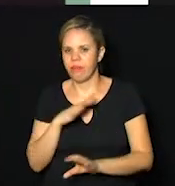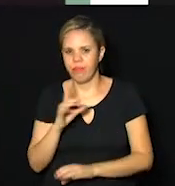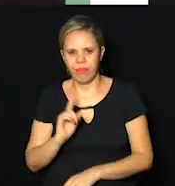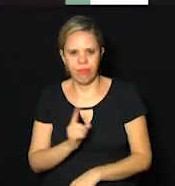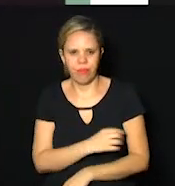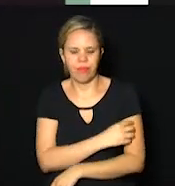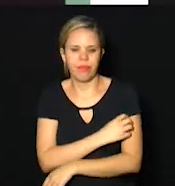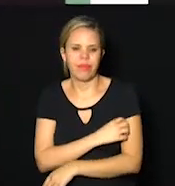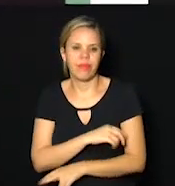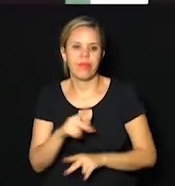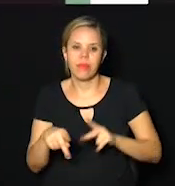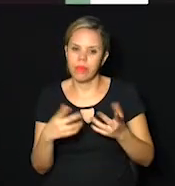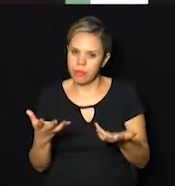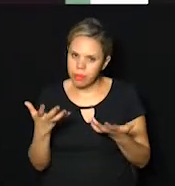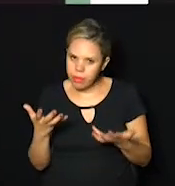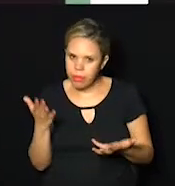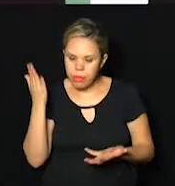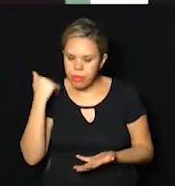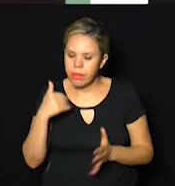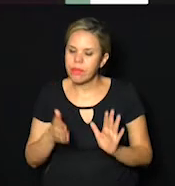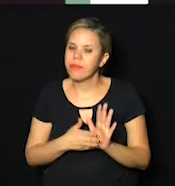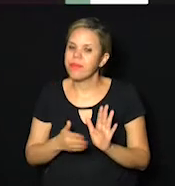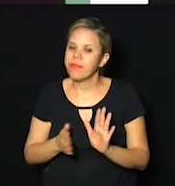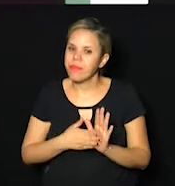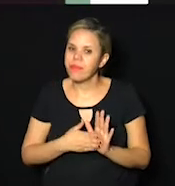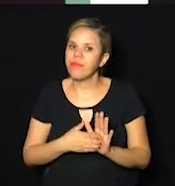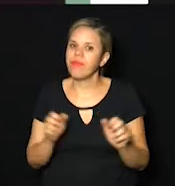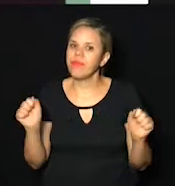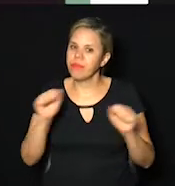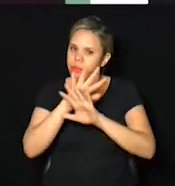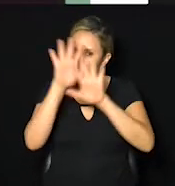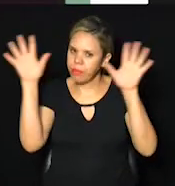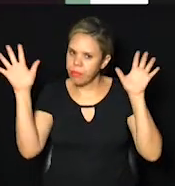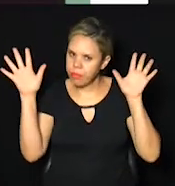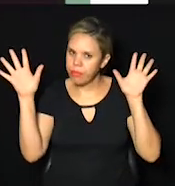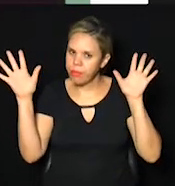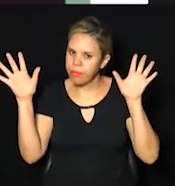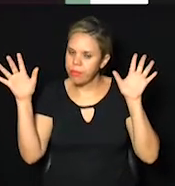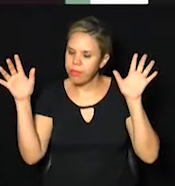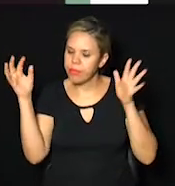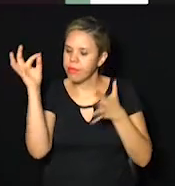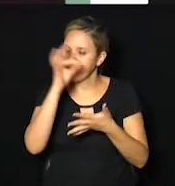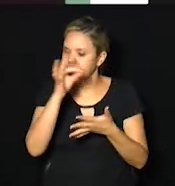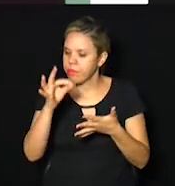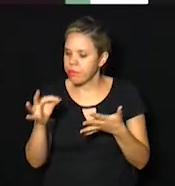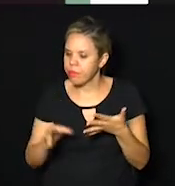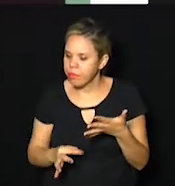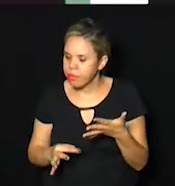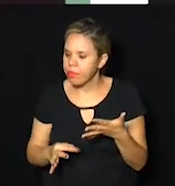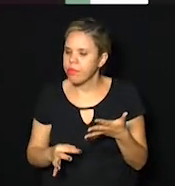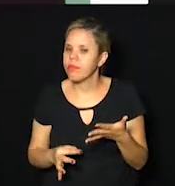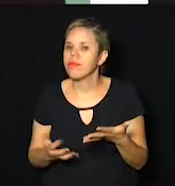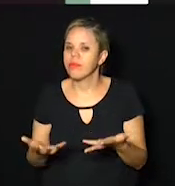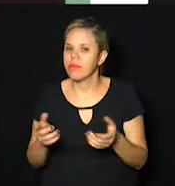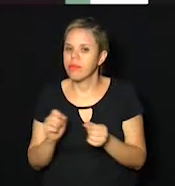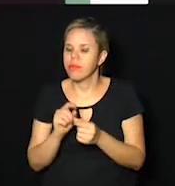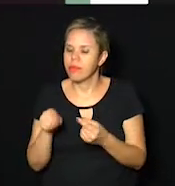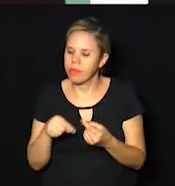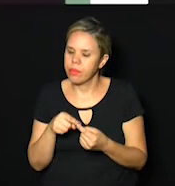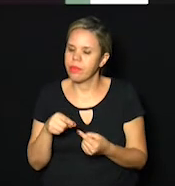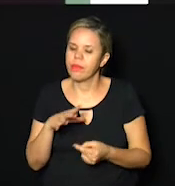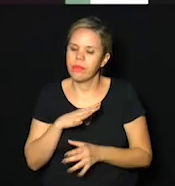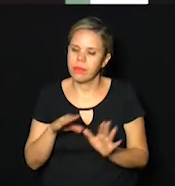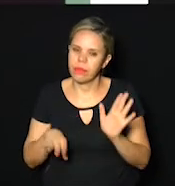que as pessoas querem é post claro, dizendo, olha, a proposta é essa, o que eu pretendo fazer pela cidade é